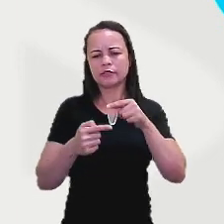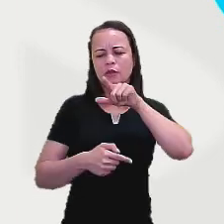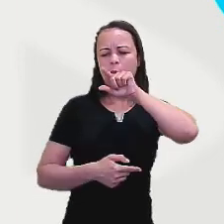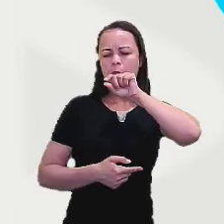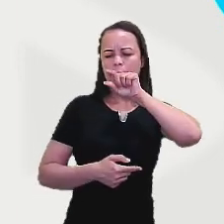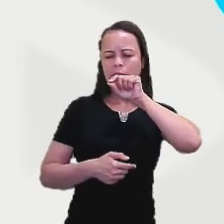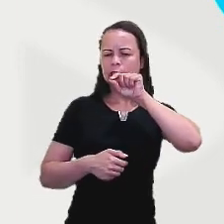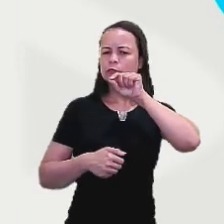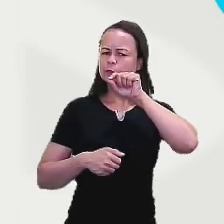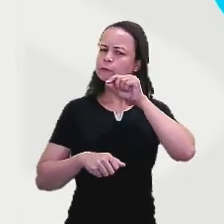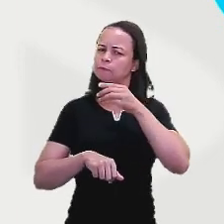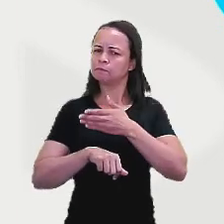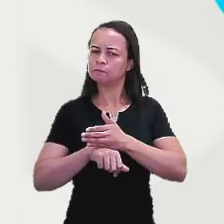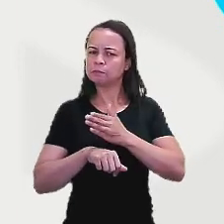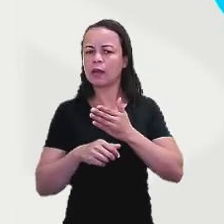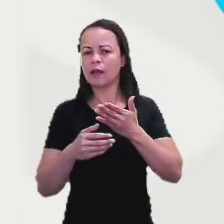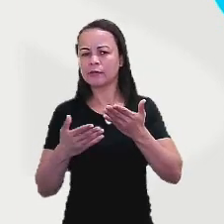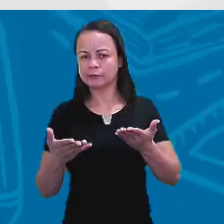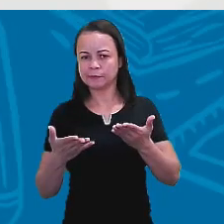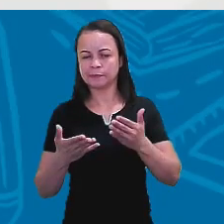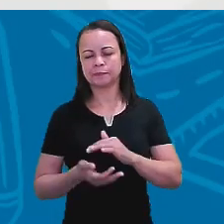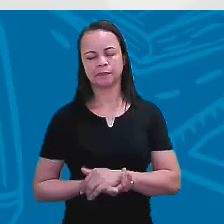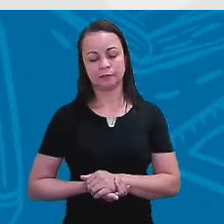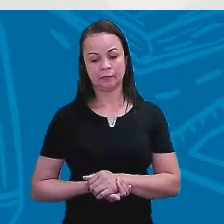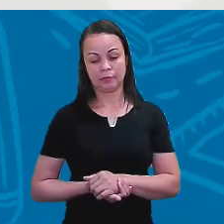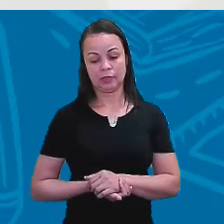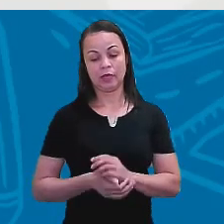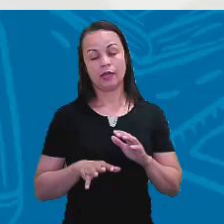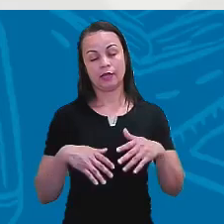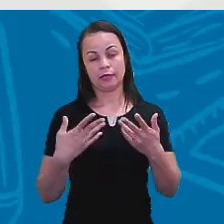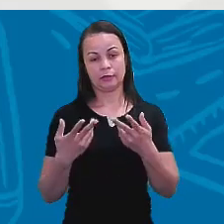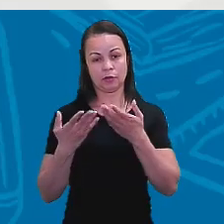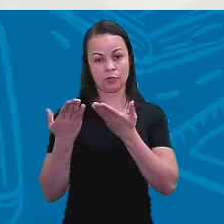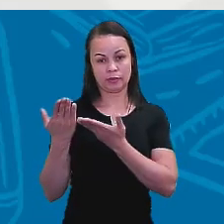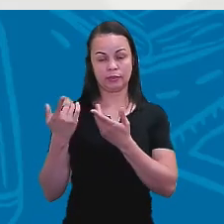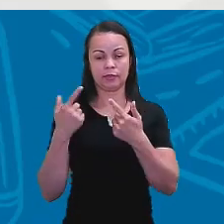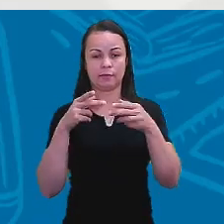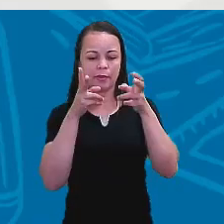passarinho prático. Então, percebemos aqui